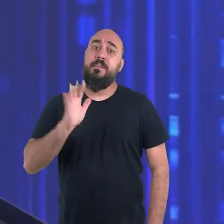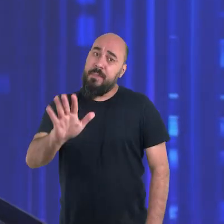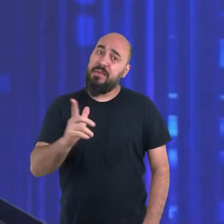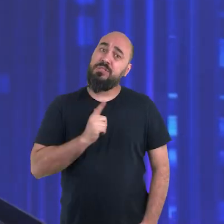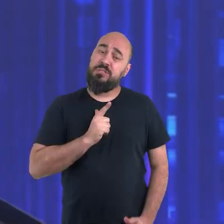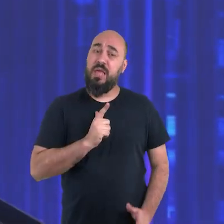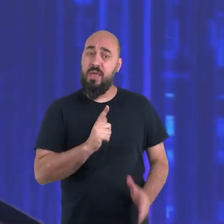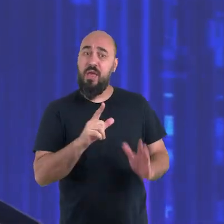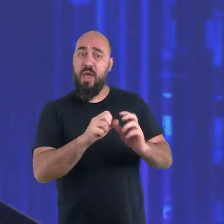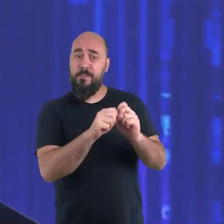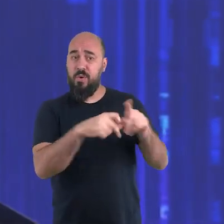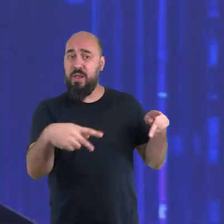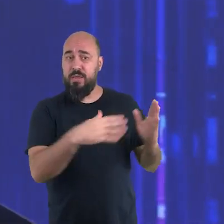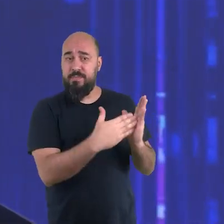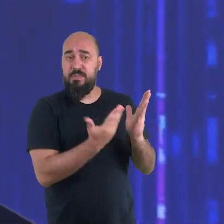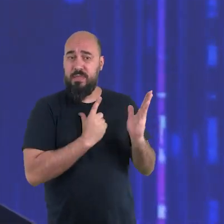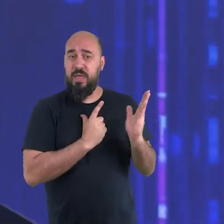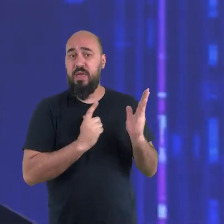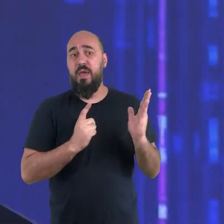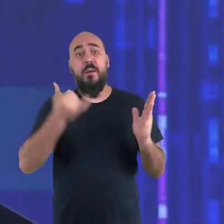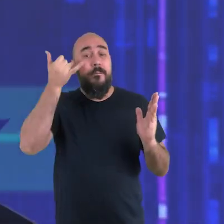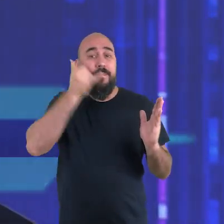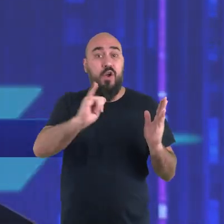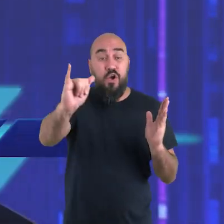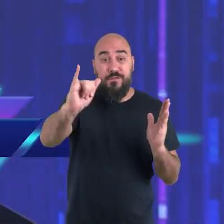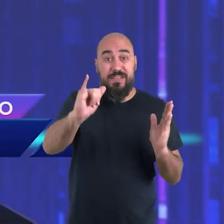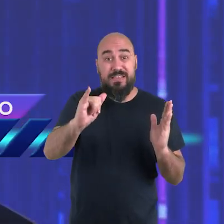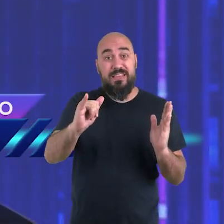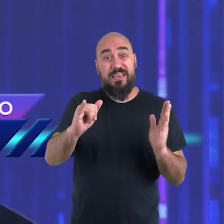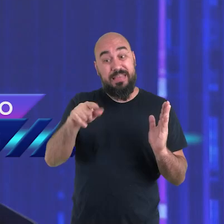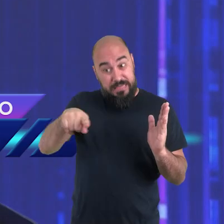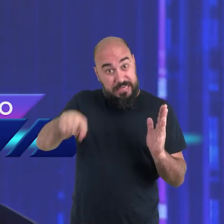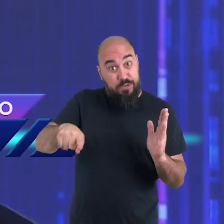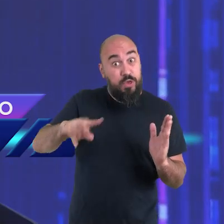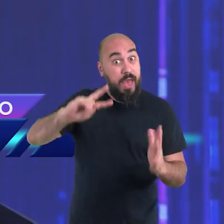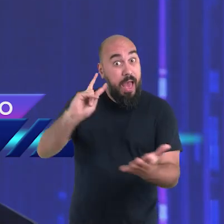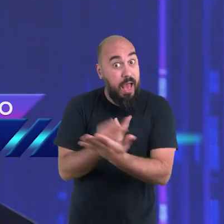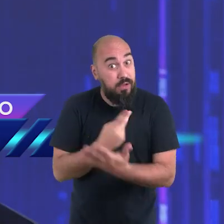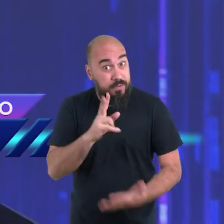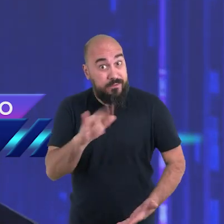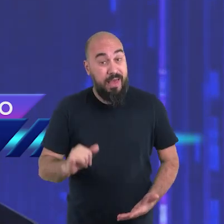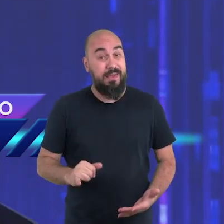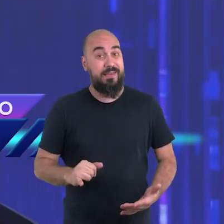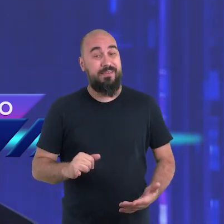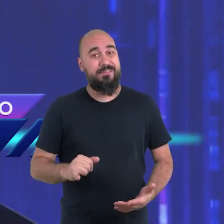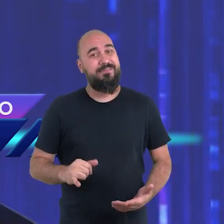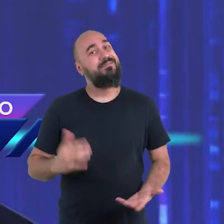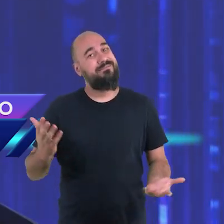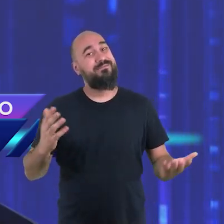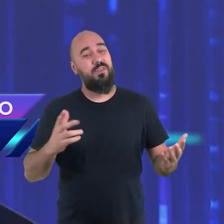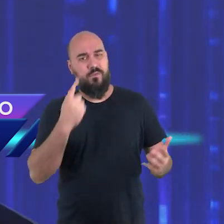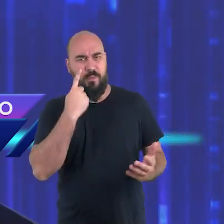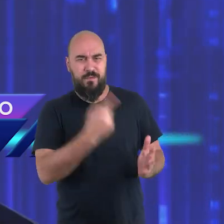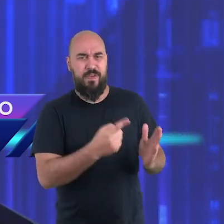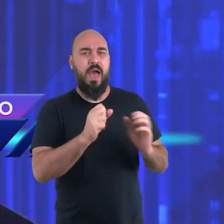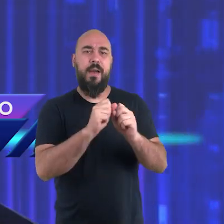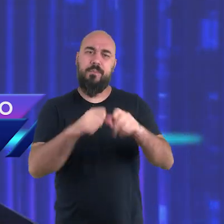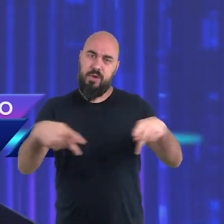Apocalipse no capítulo 10. Se você tem sua Bíblia aí, ou se não tem, pega o seu celular onde está o seu aplicativo da Bíblia e vamos